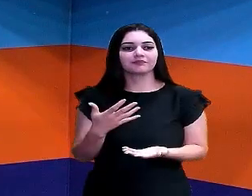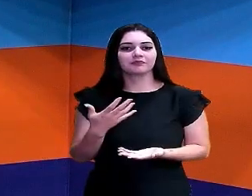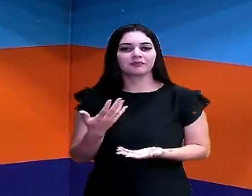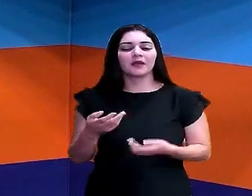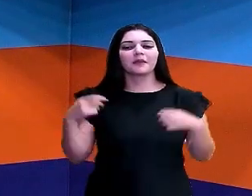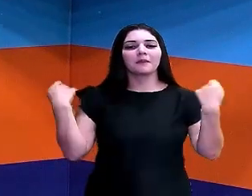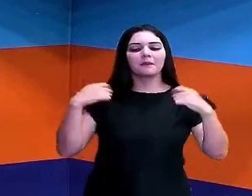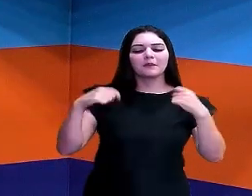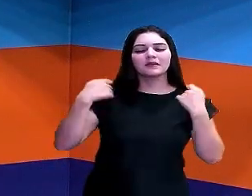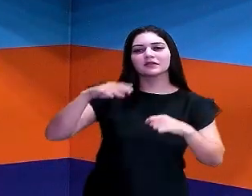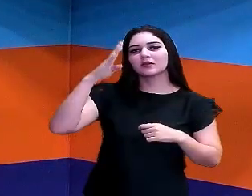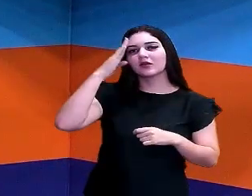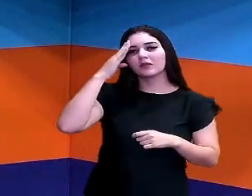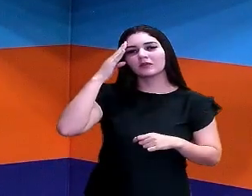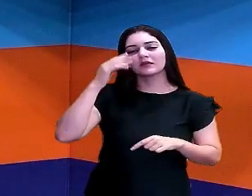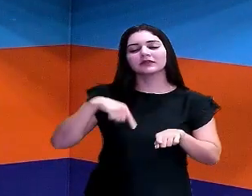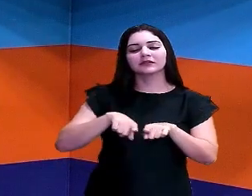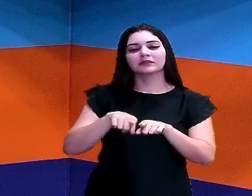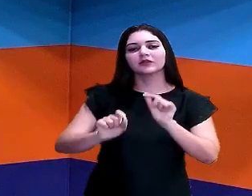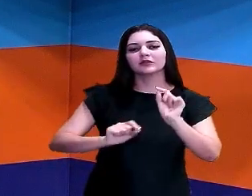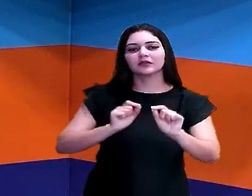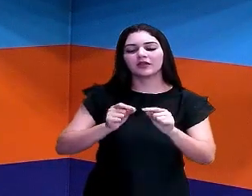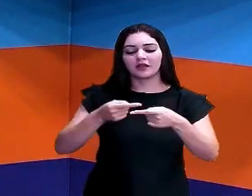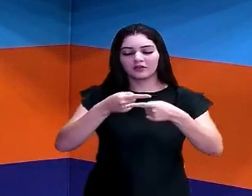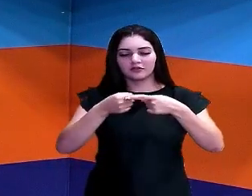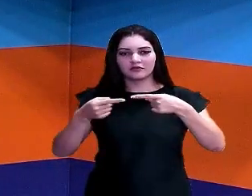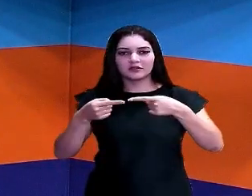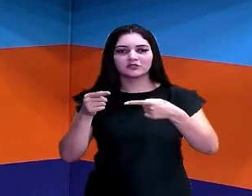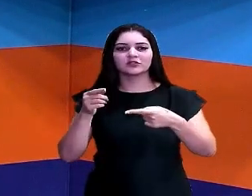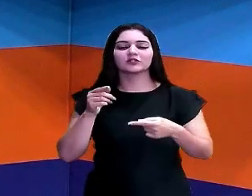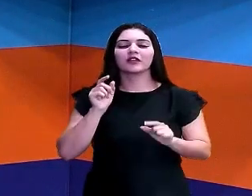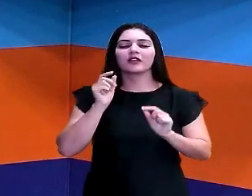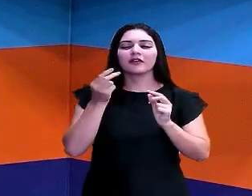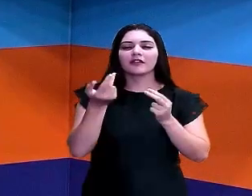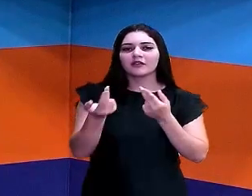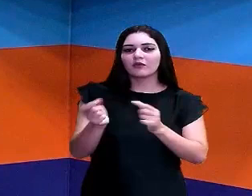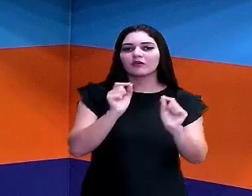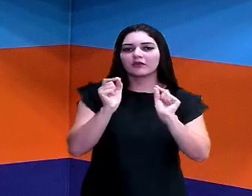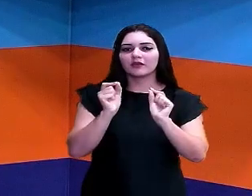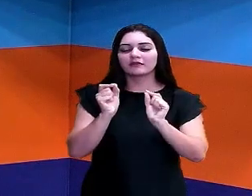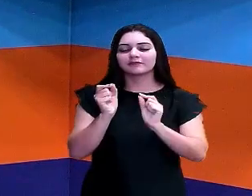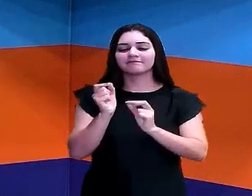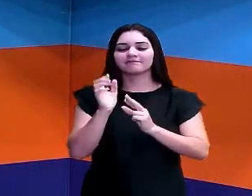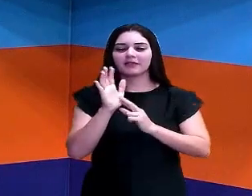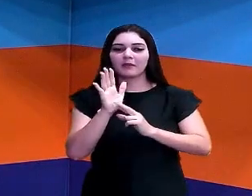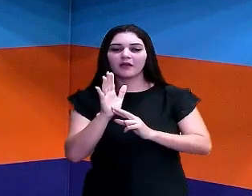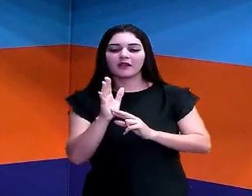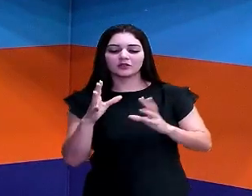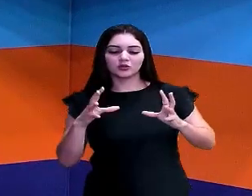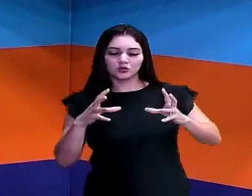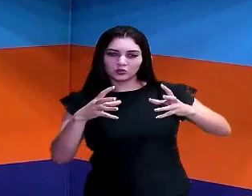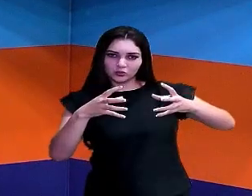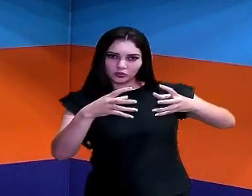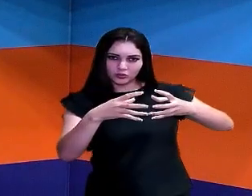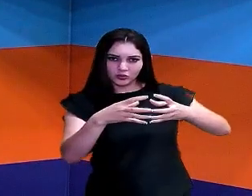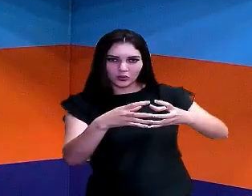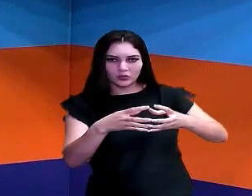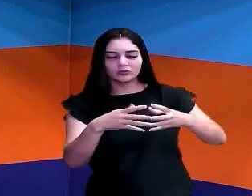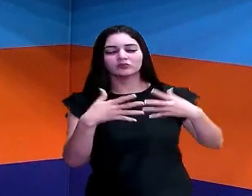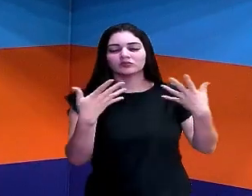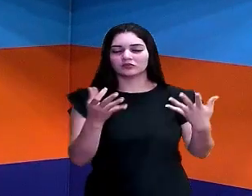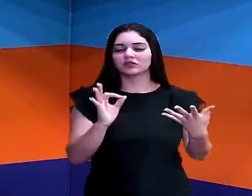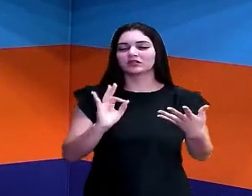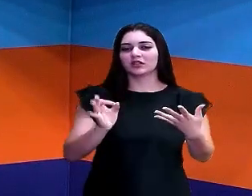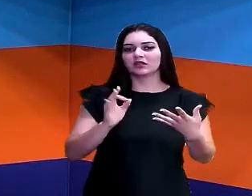A gente precisa compreender também que as frações correspondem à representação das partes de um todo. Como eu falei, eu tenho um todo,